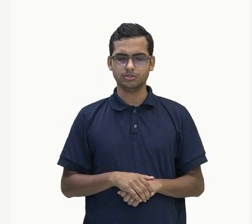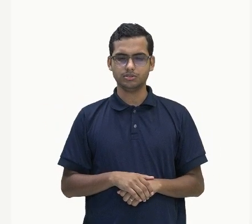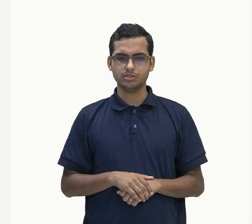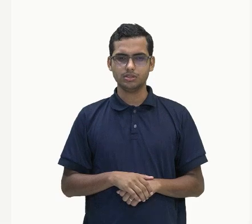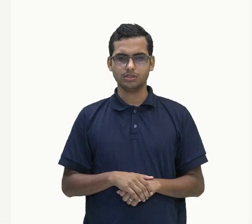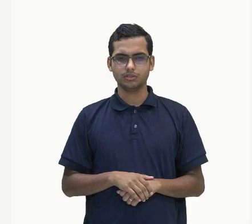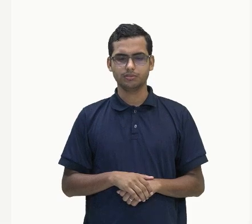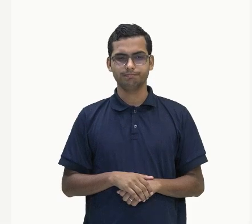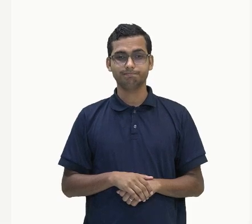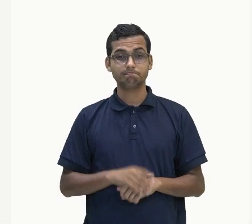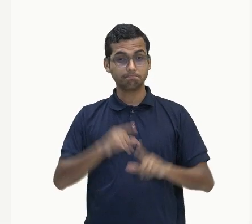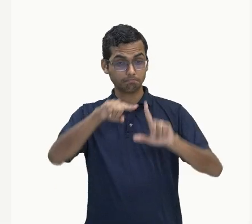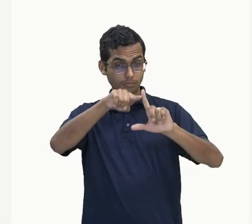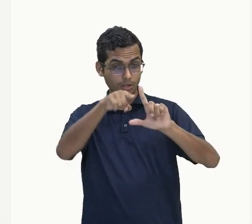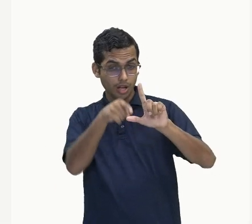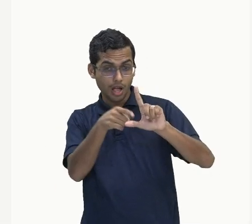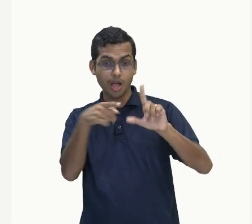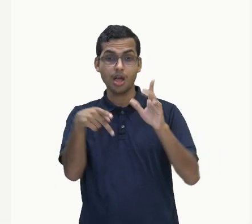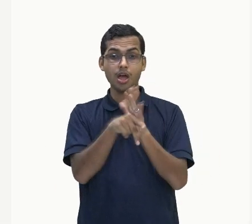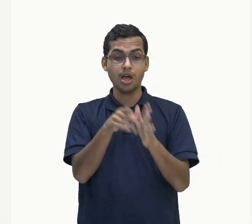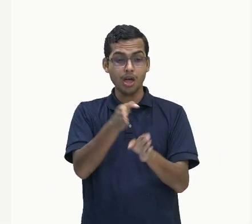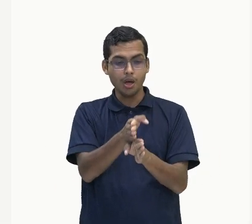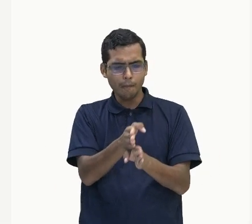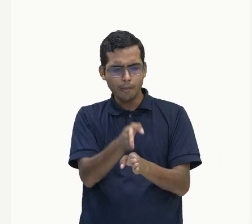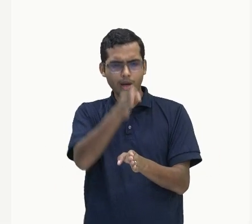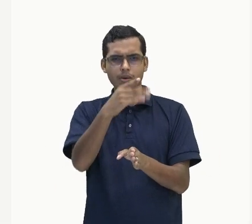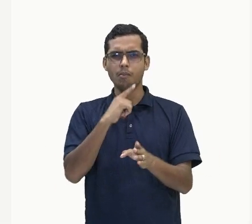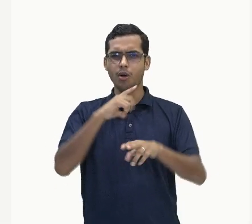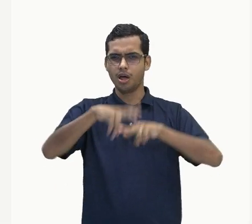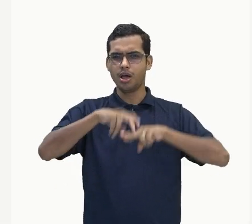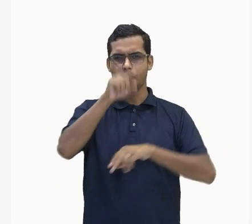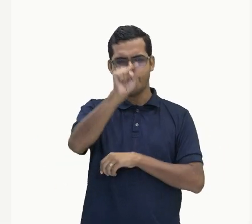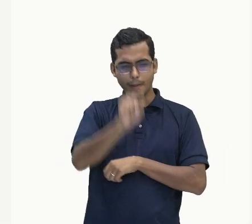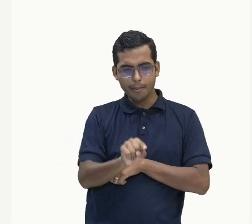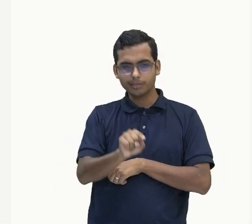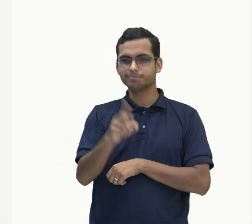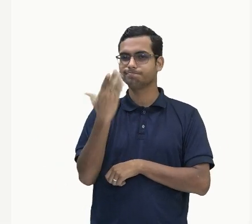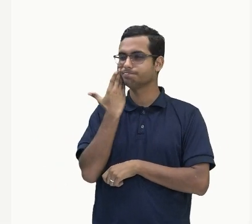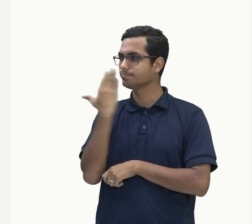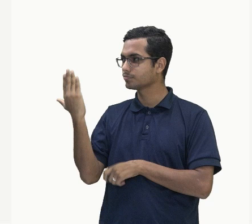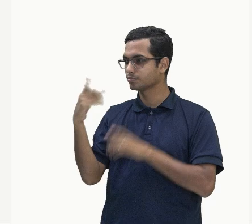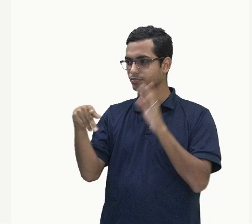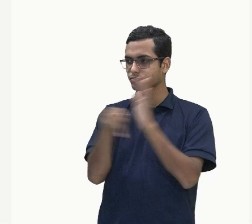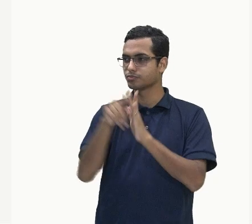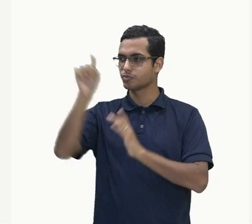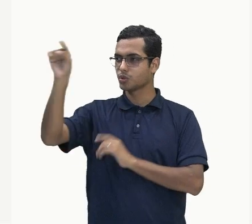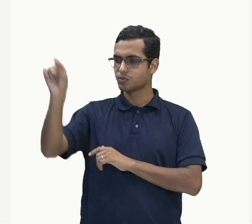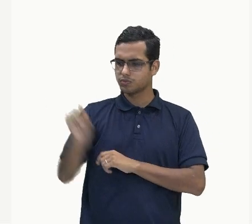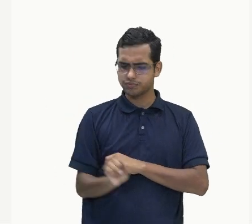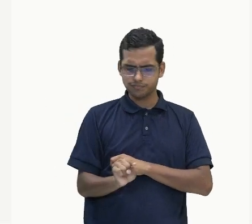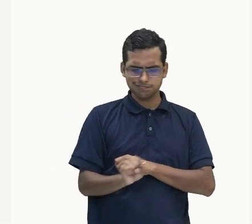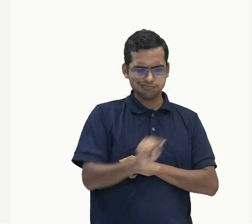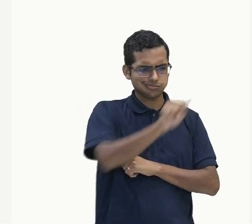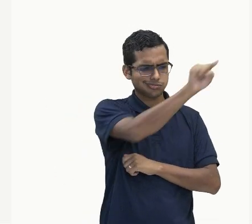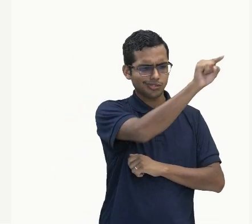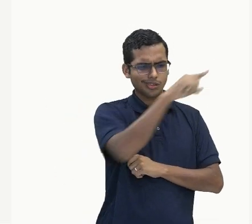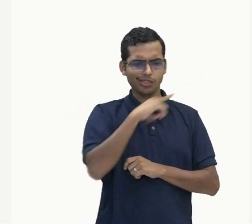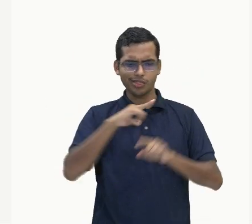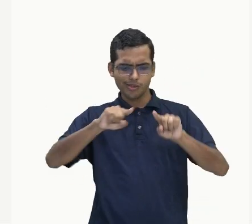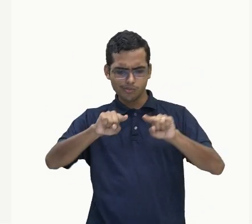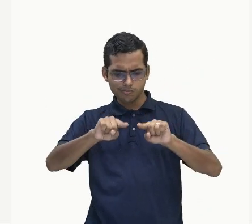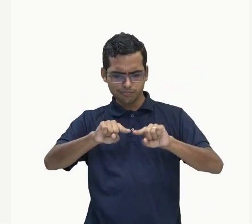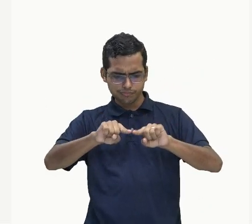Esses ângulos, eles são sempre iguais, tá, pessoal? São ângulos que são